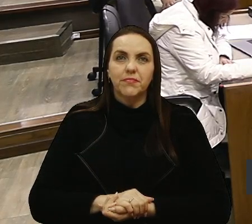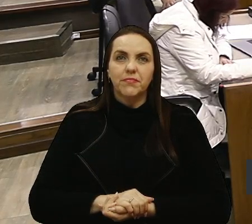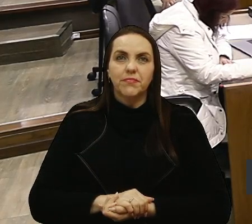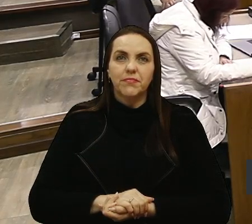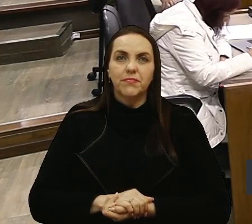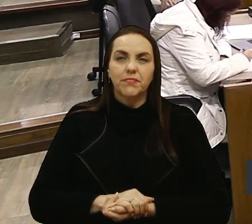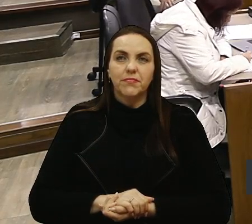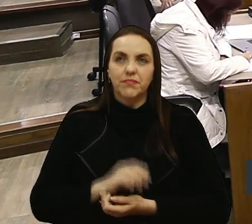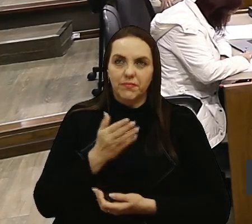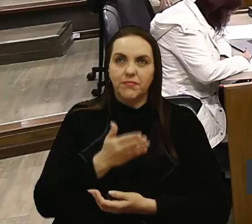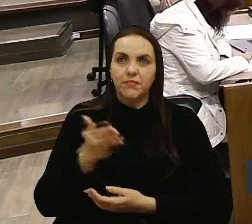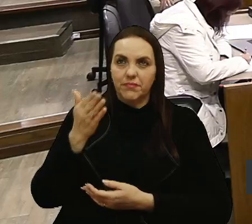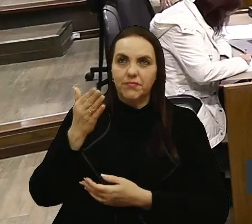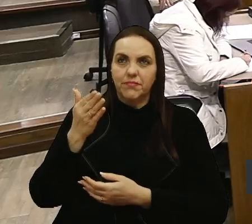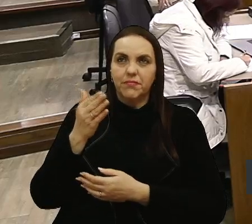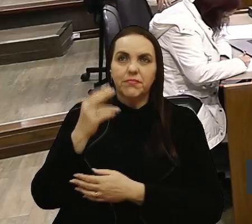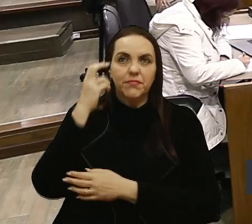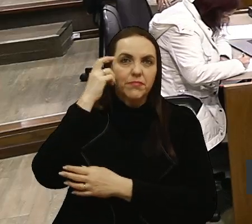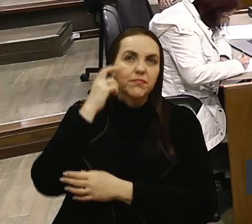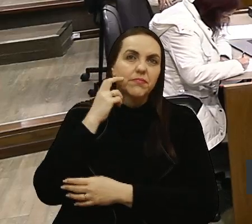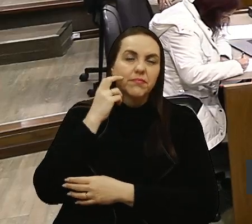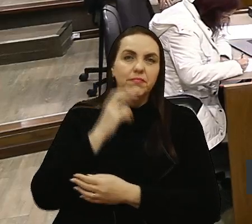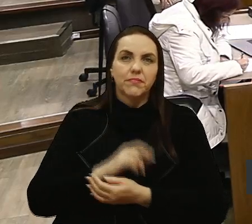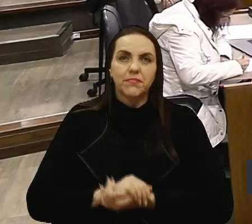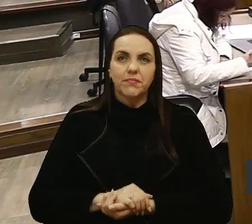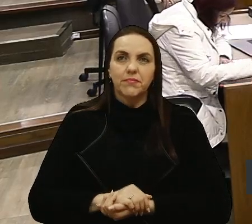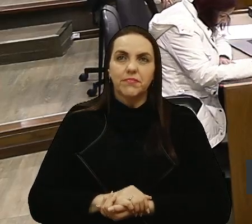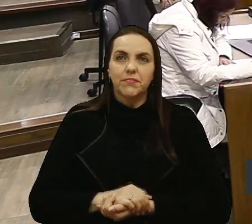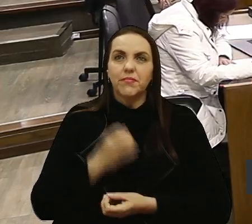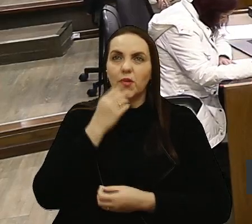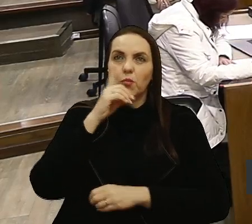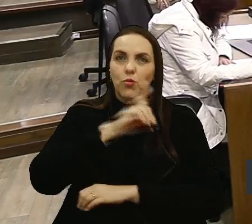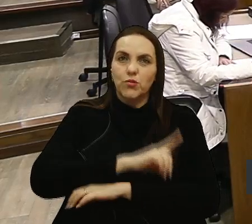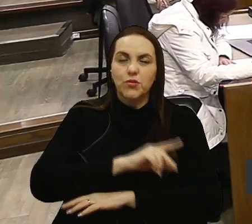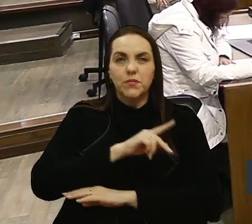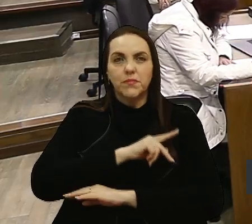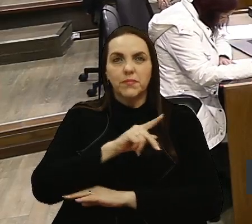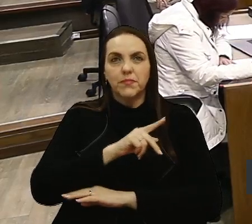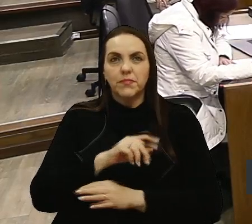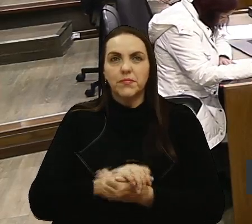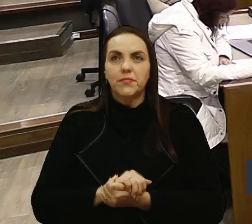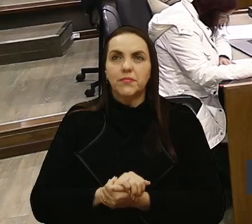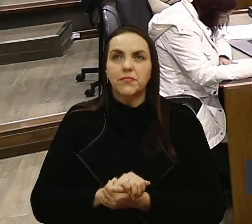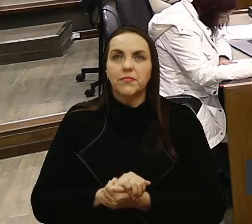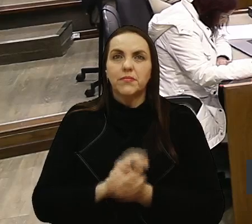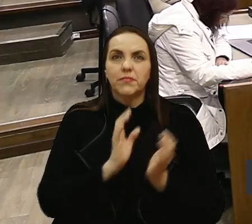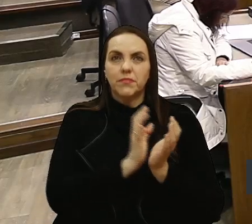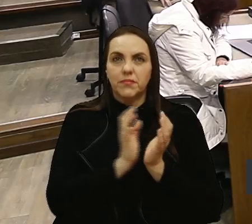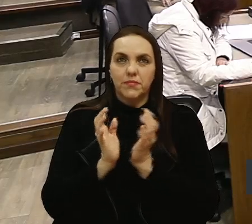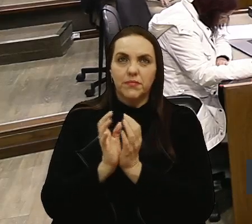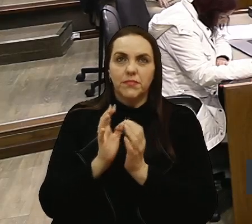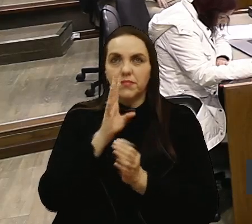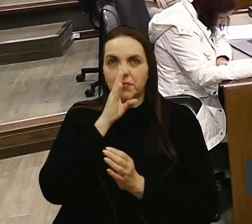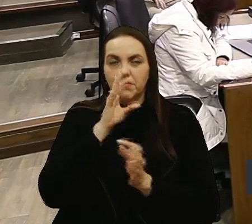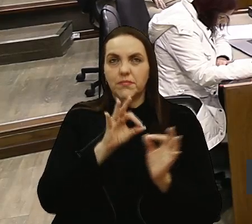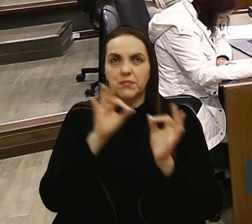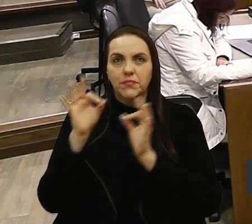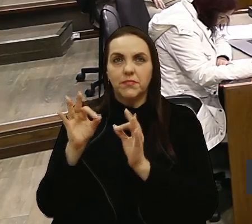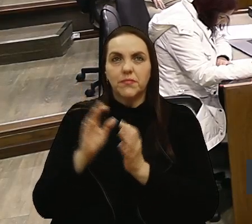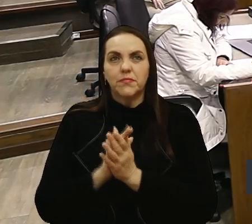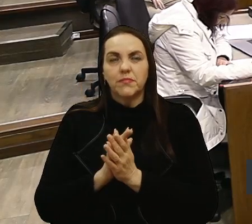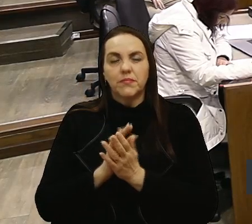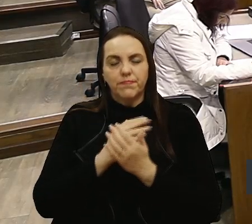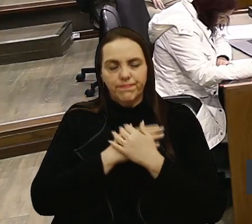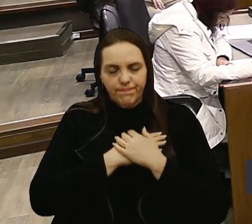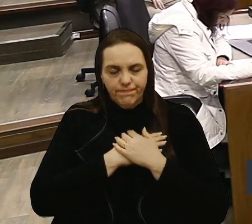Daniel Santos. Bom dia, presidente, colegas, quem nos assiste. Hoje, meu voto de pesar vai para